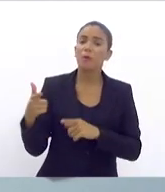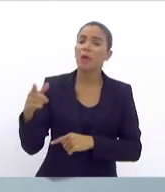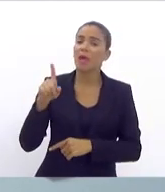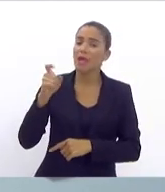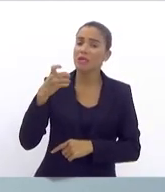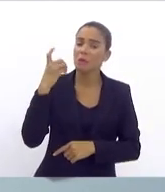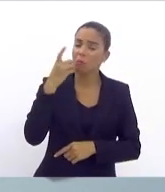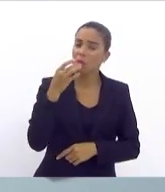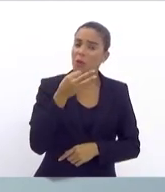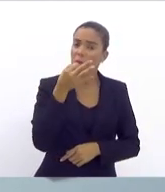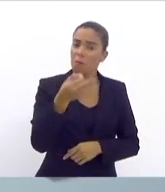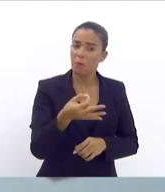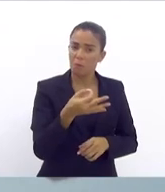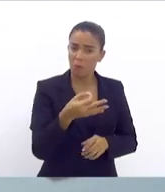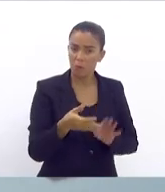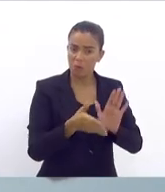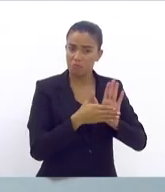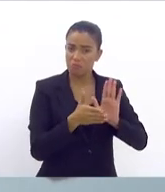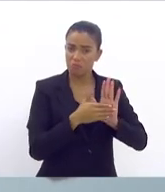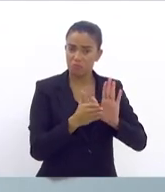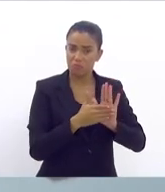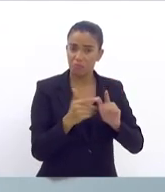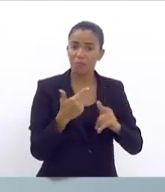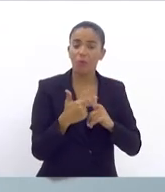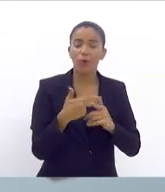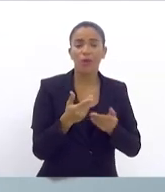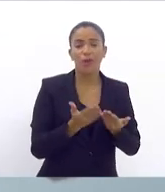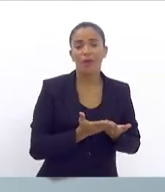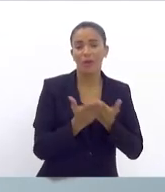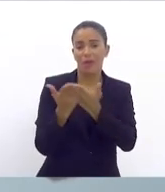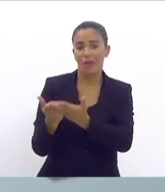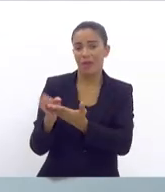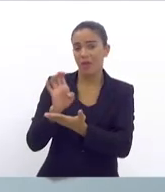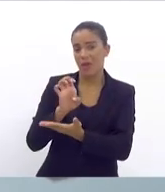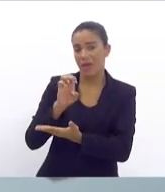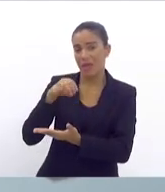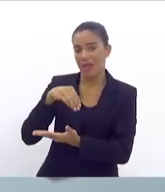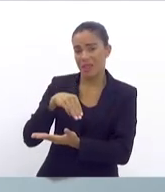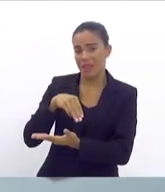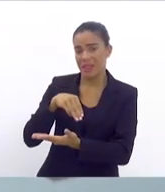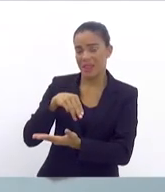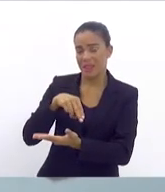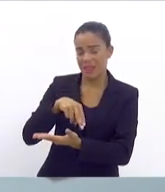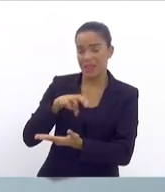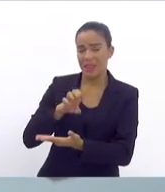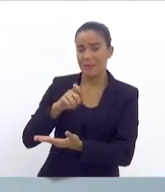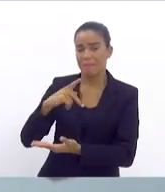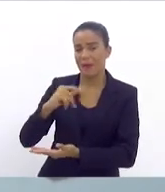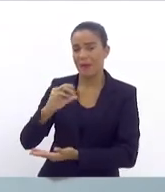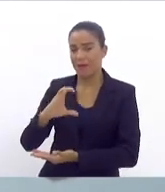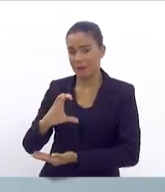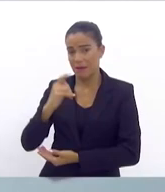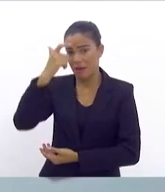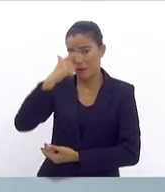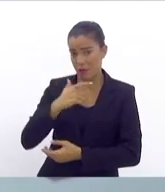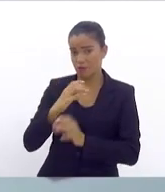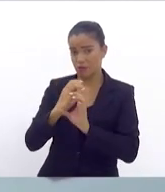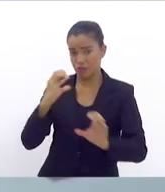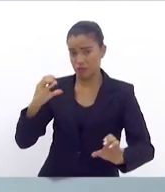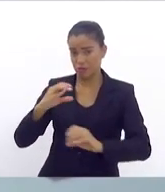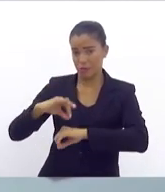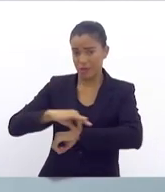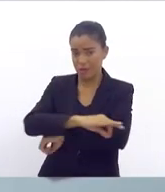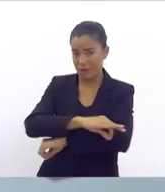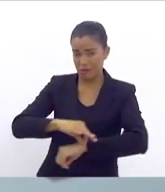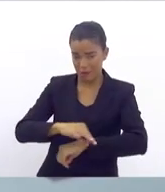isso? Exatamente, porque se mandava para o INEPAC, e eu sou um defensor dos engenheiros arquitetos, a